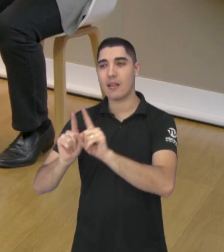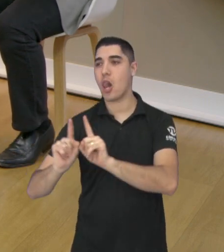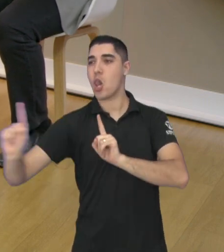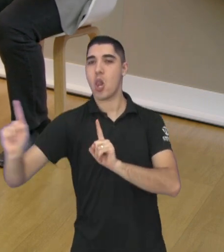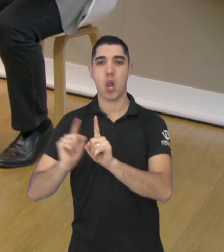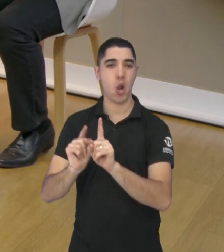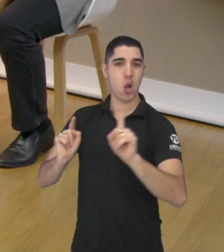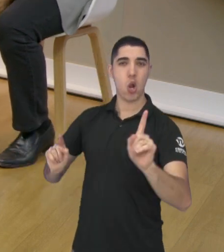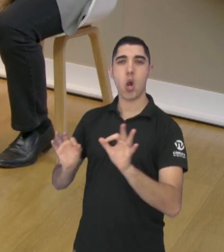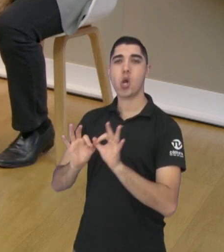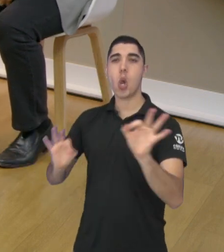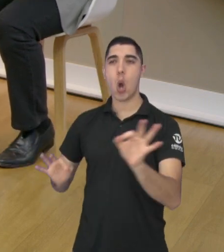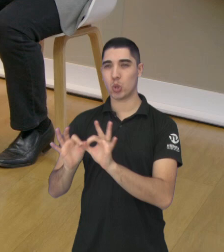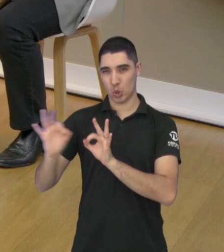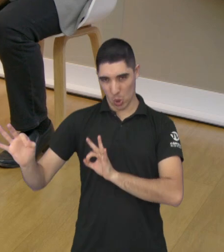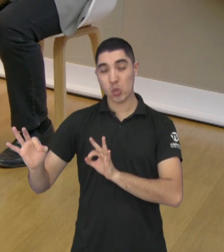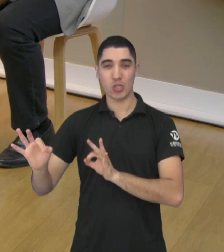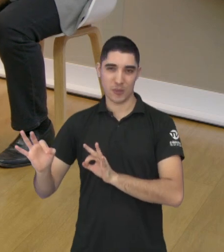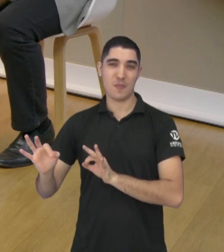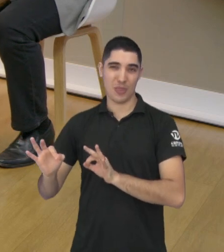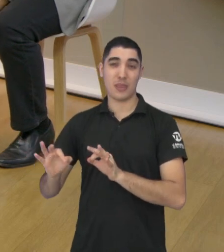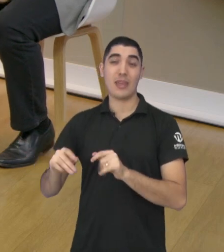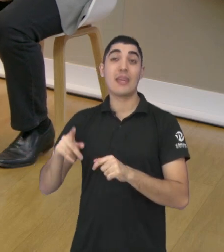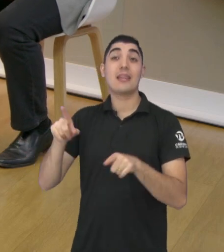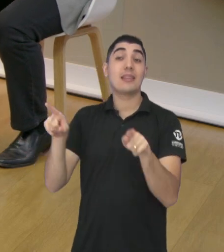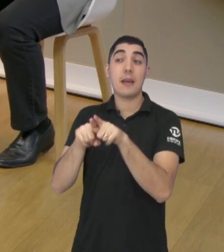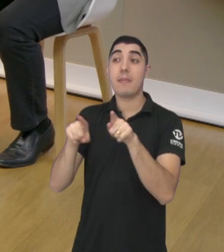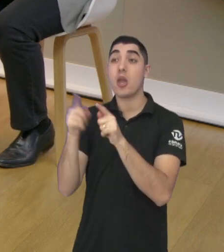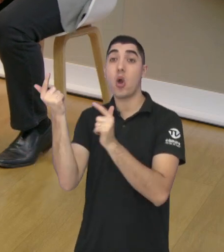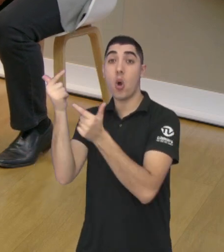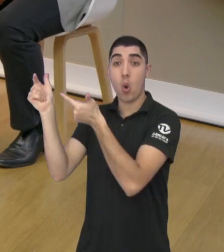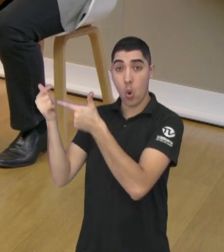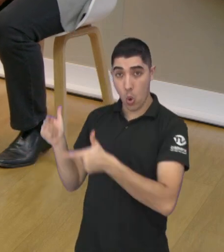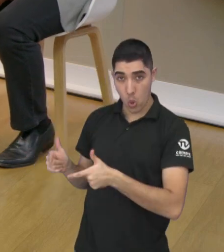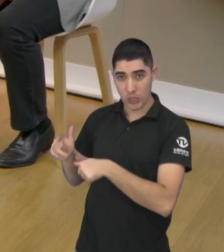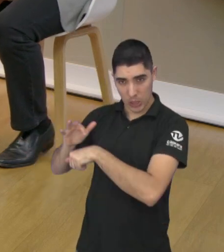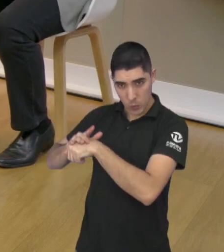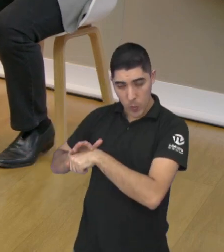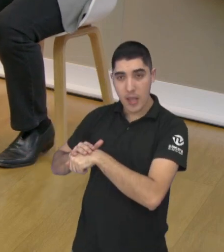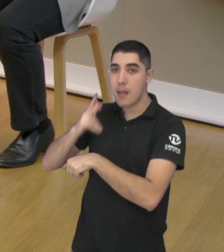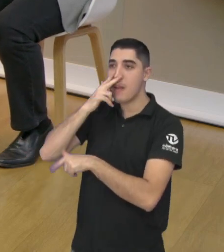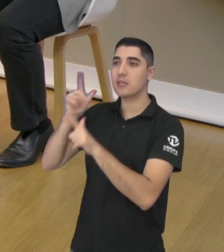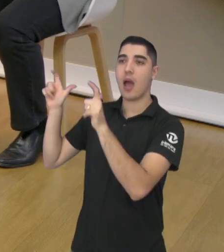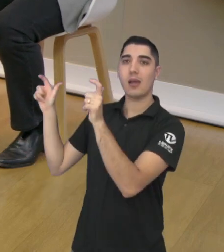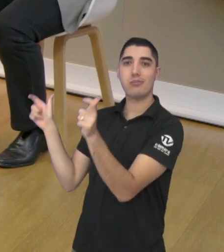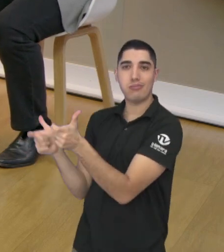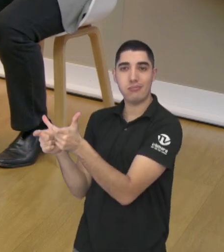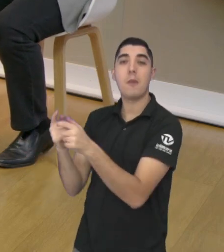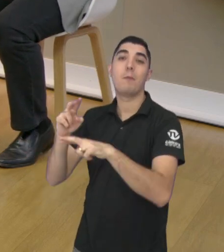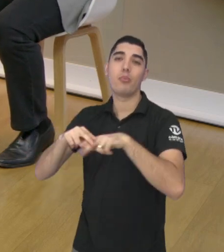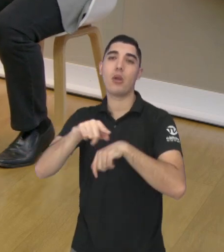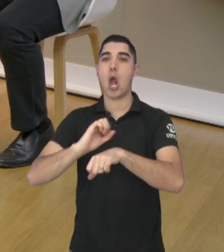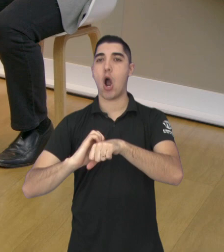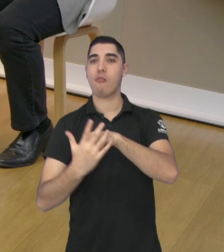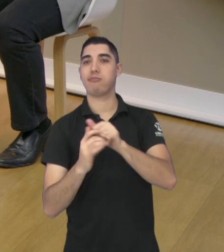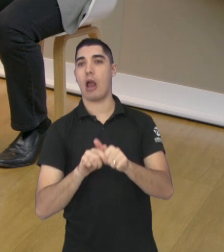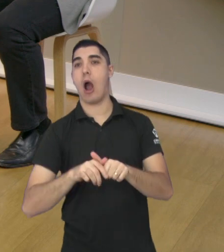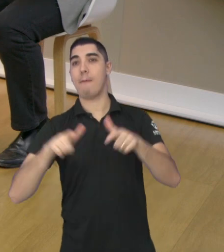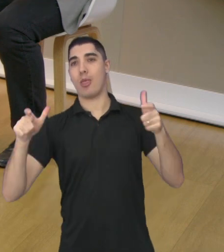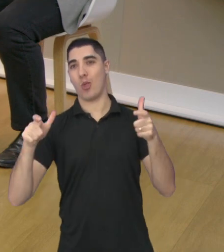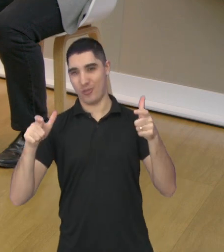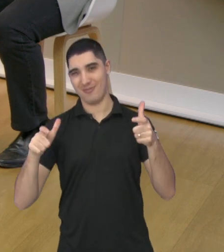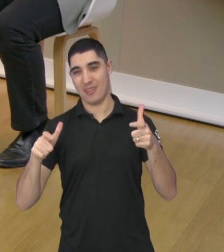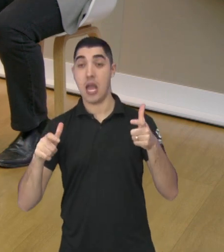contato e todas as doenças virais acabaram sendo suprimidas. E agora, voltando à